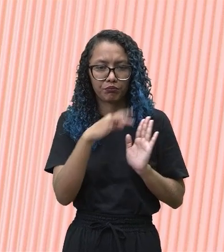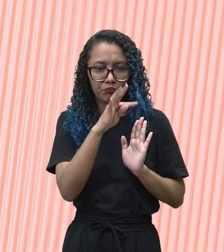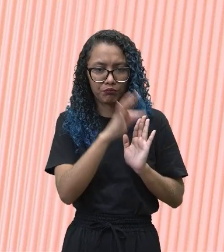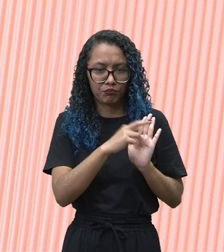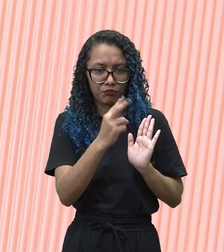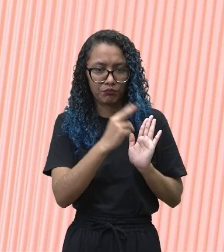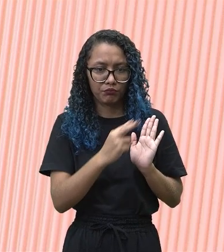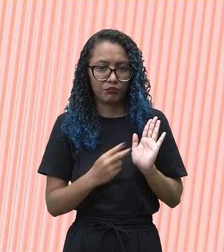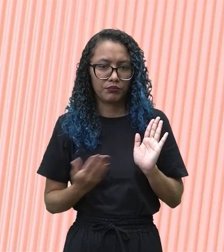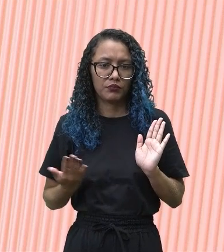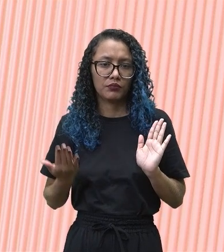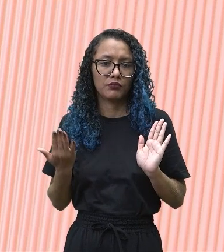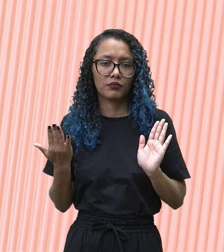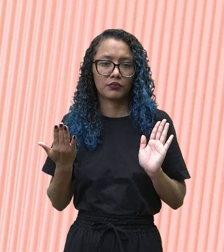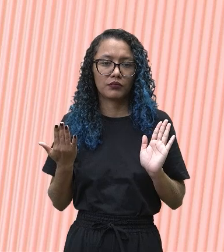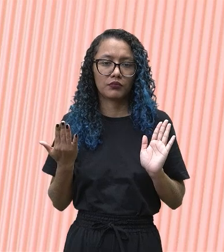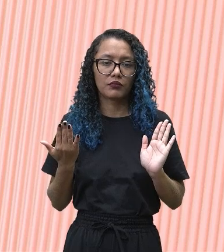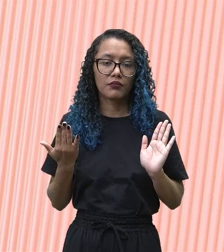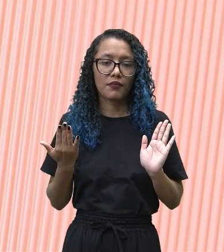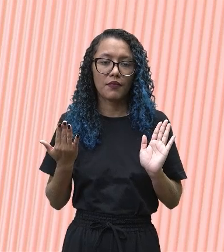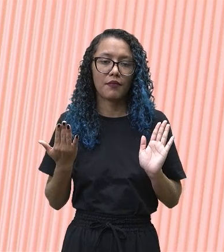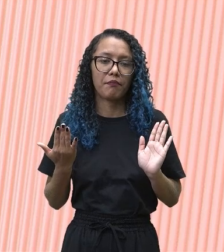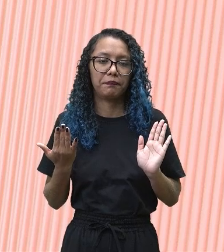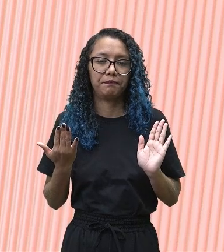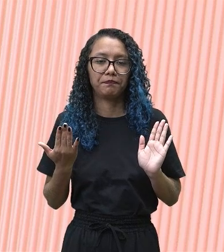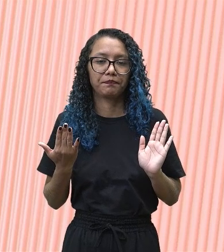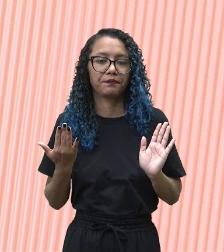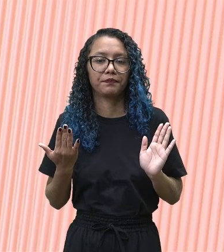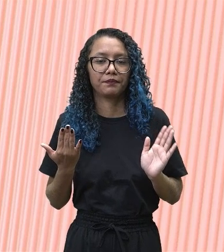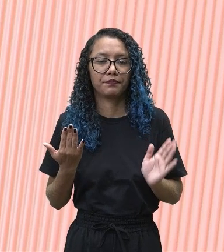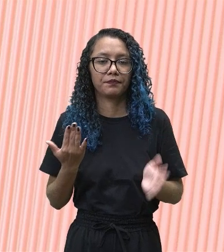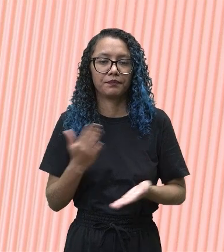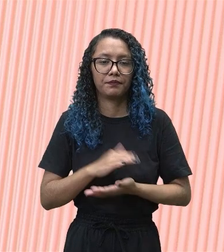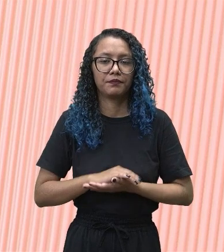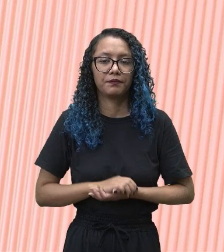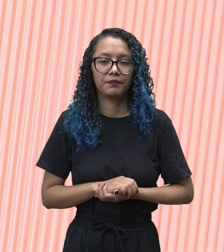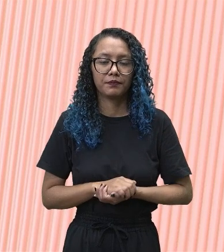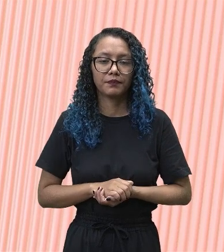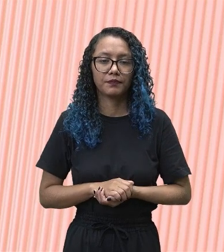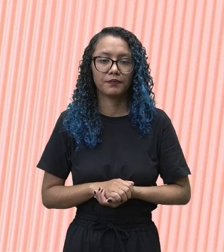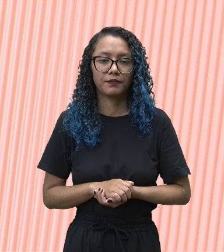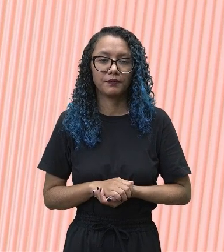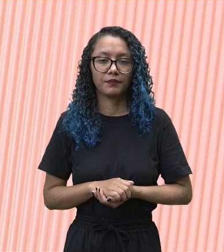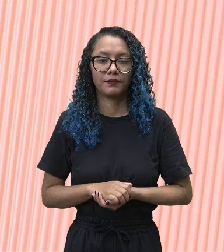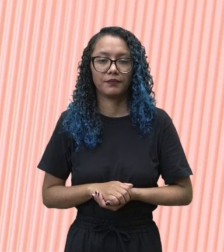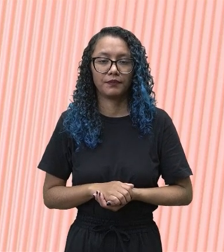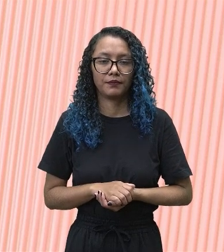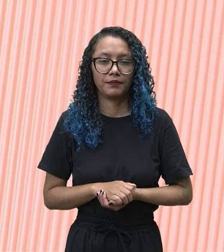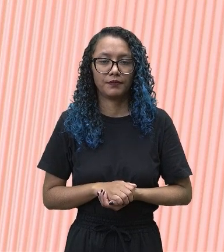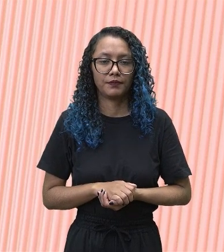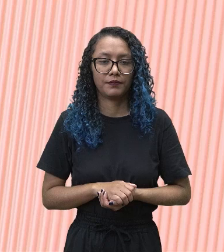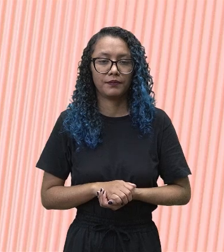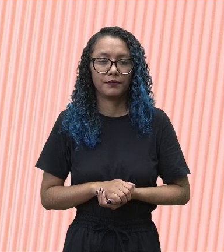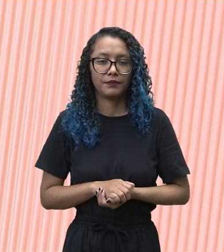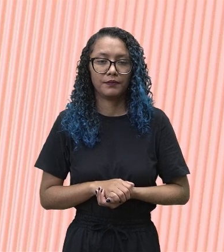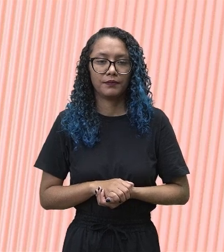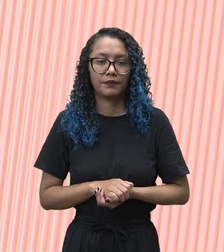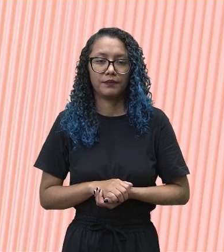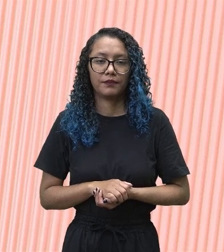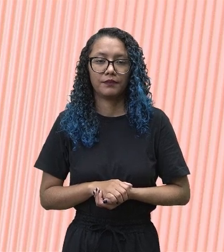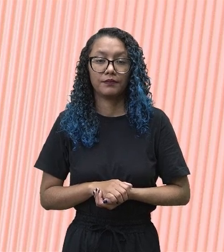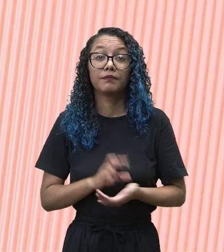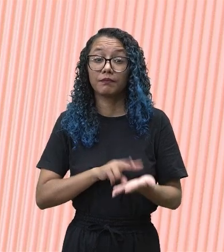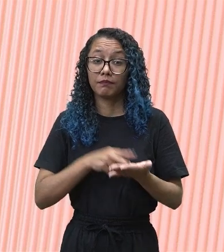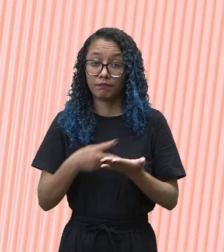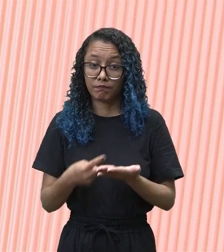e informações de forma clara e objetiva. Então, quando